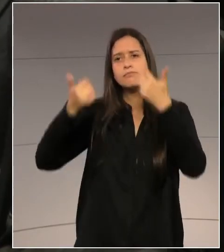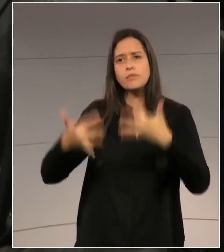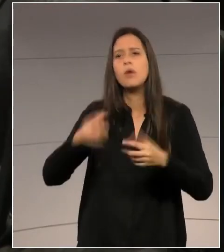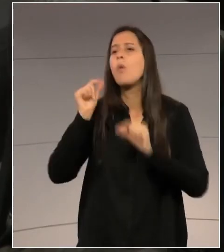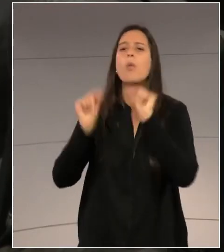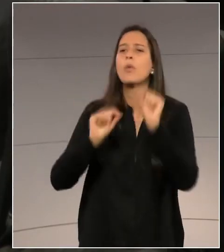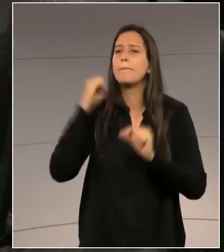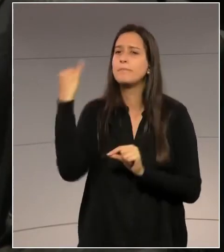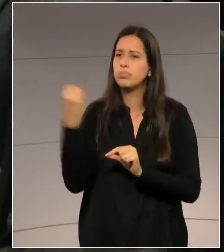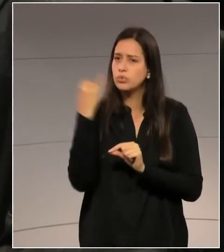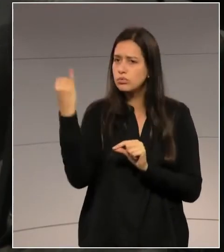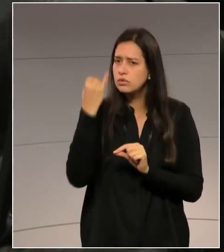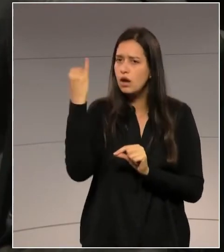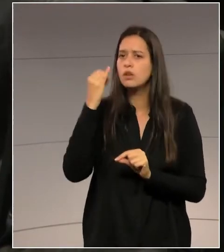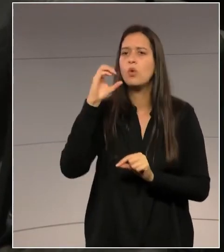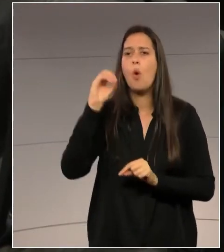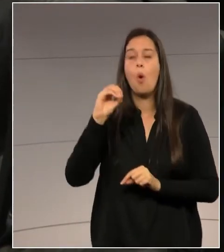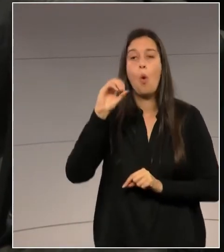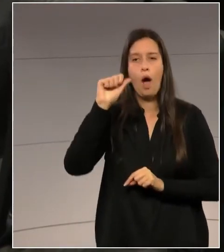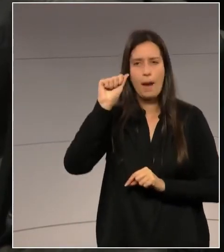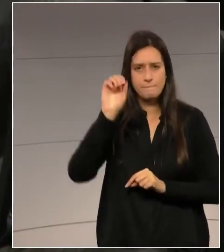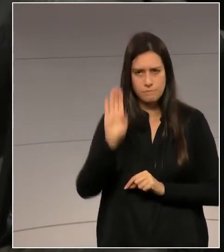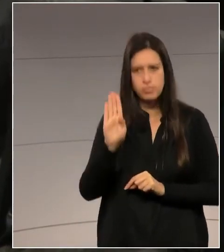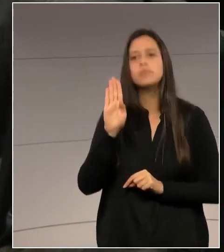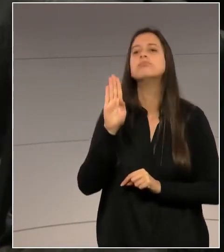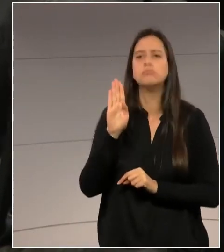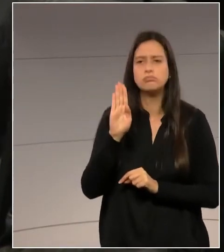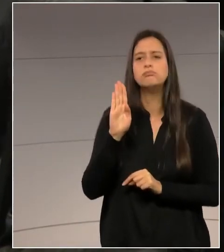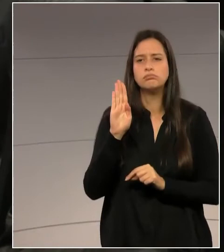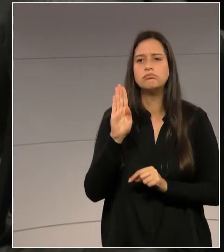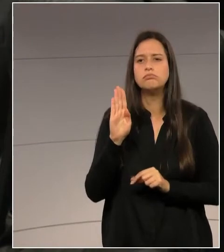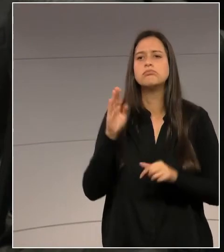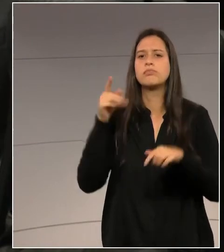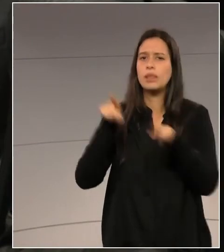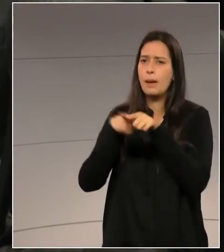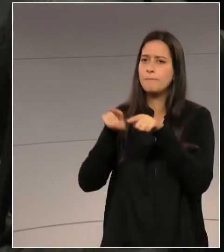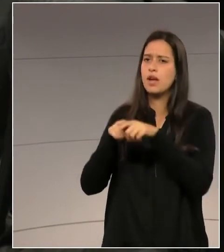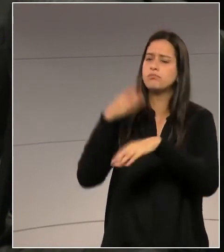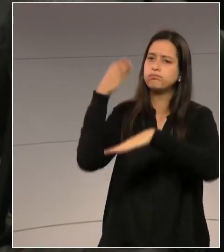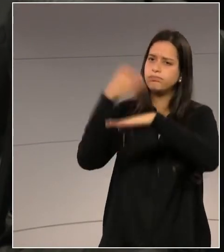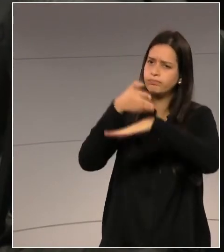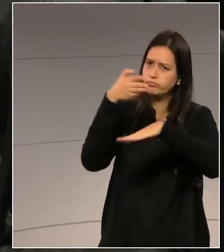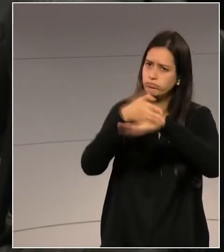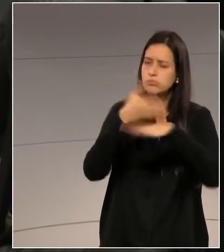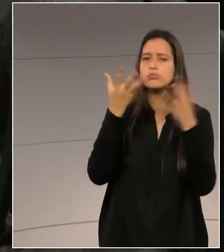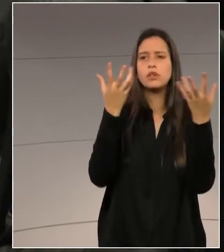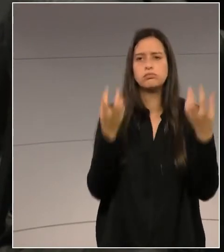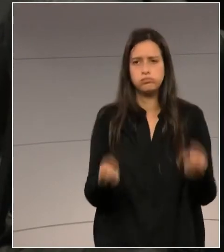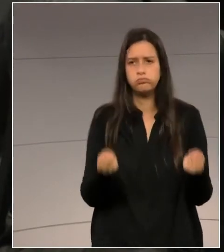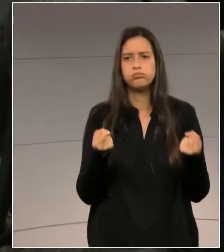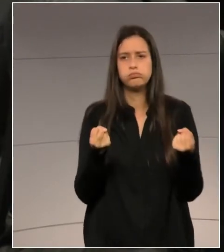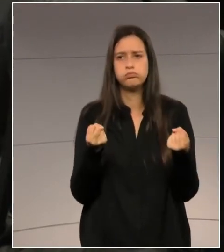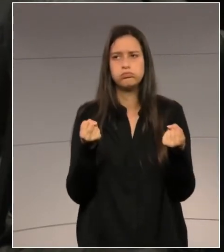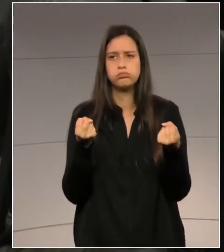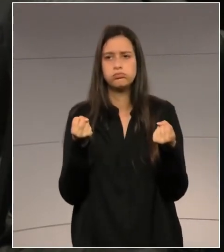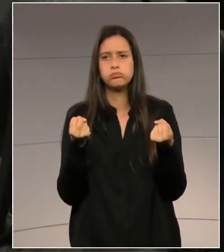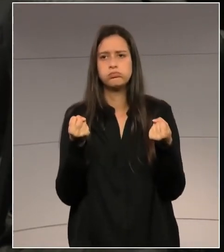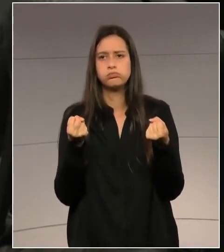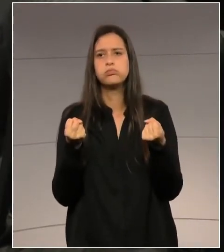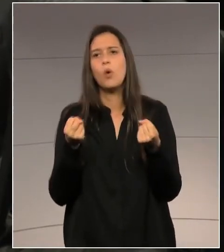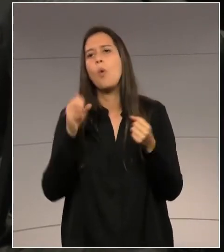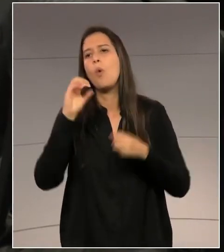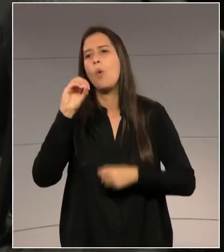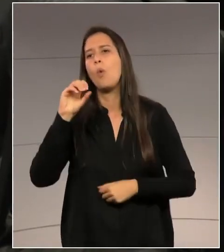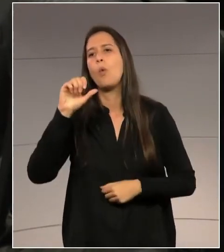e eu fico com a oab que ela não tem partido e ela reclama pelo